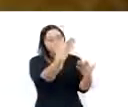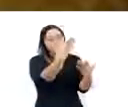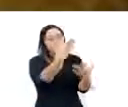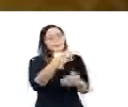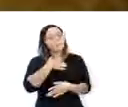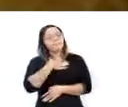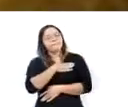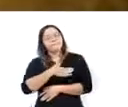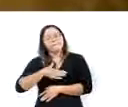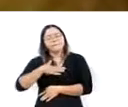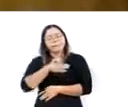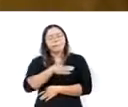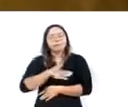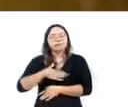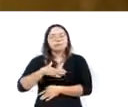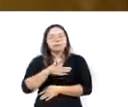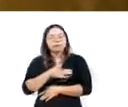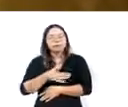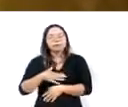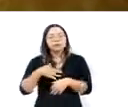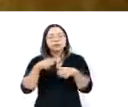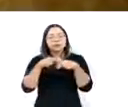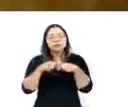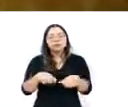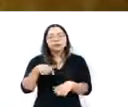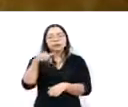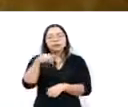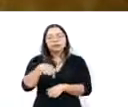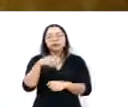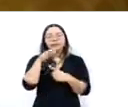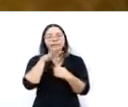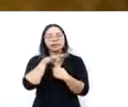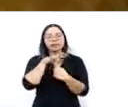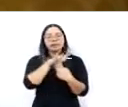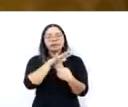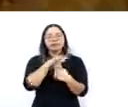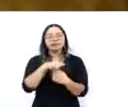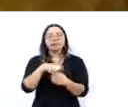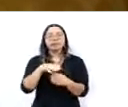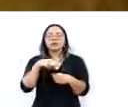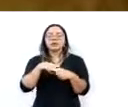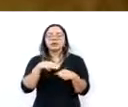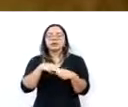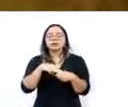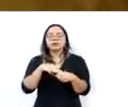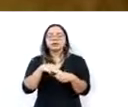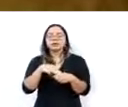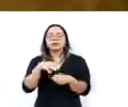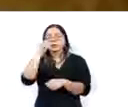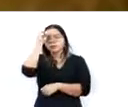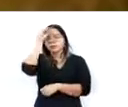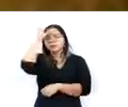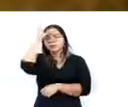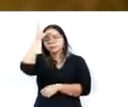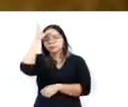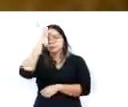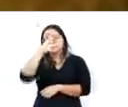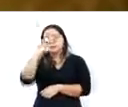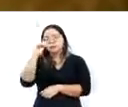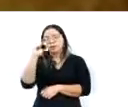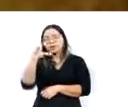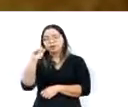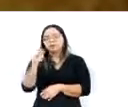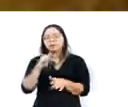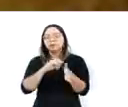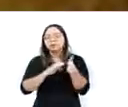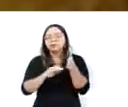estar presente nas feiras municipais, aqui no Seminário Saberes do Cocais, na pessoa da nossa secretária Ana Célia. Viu? Foi